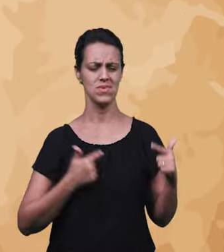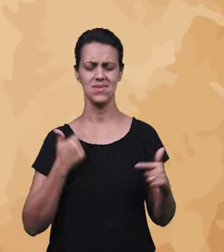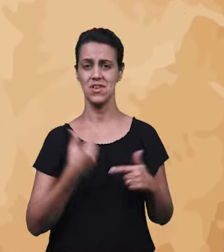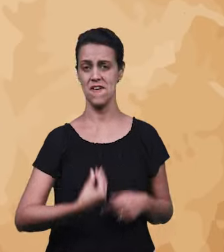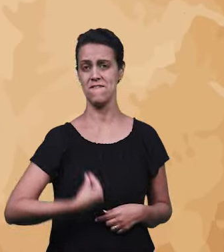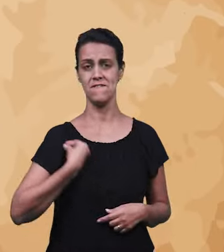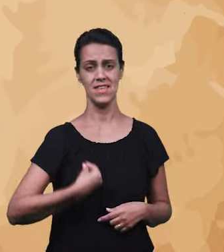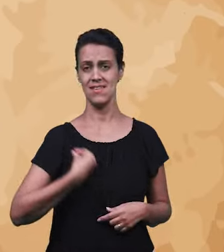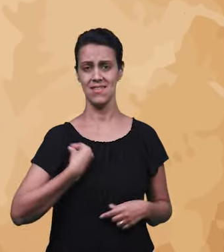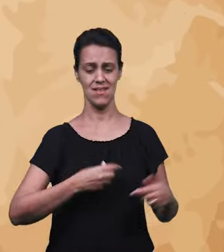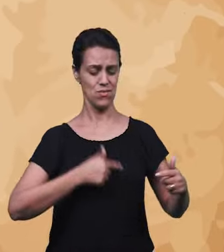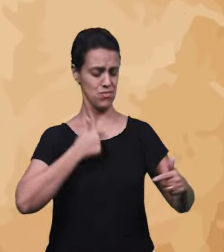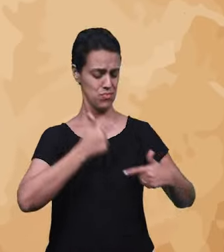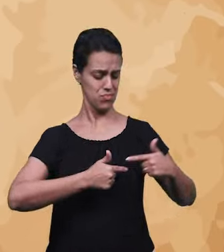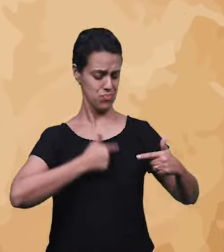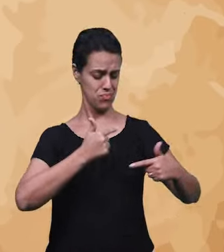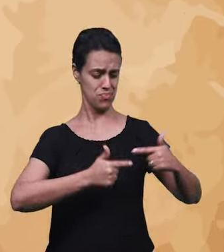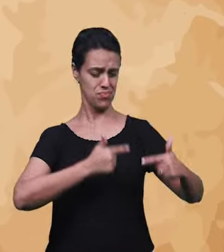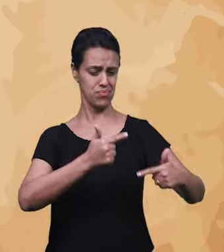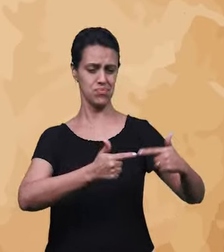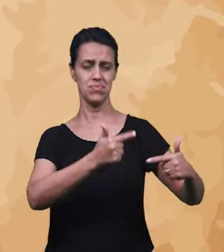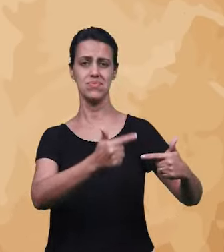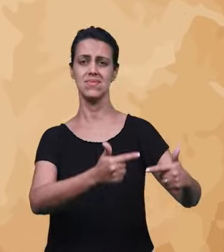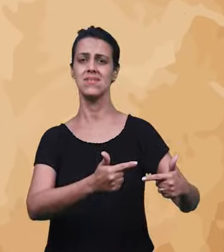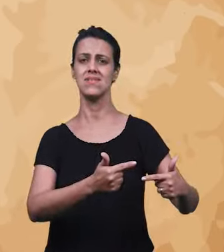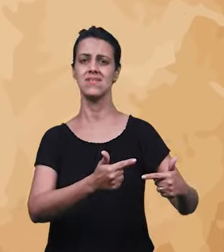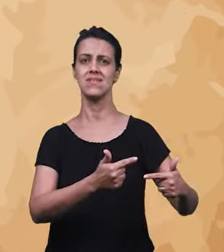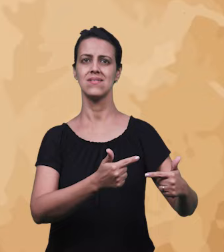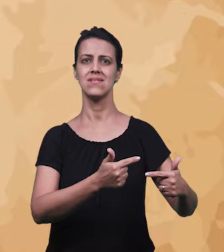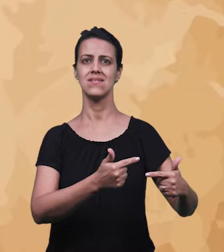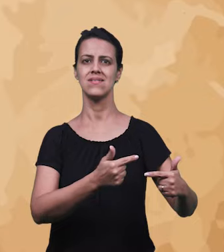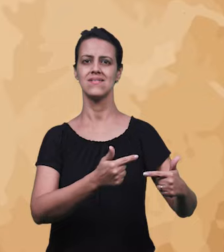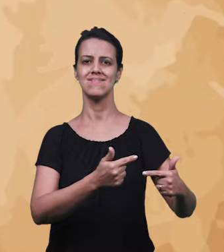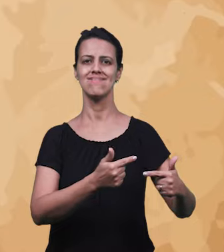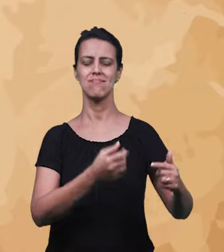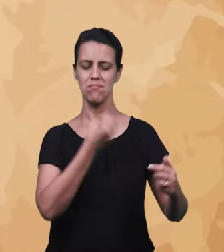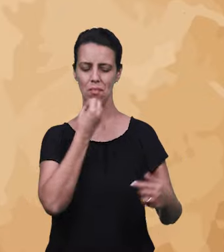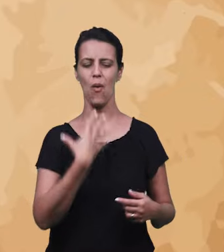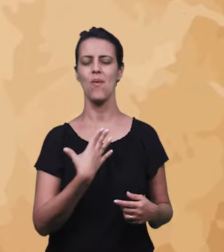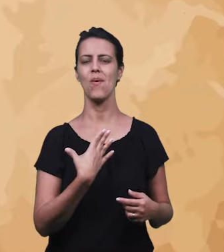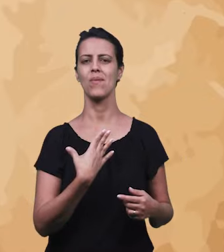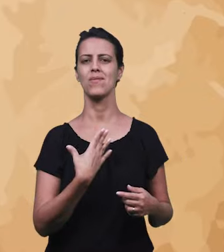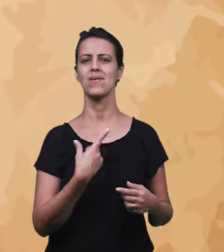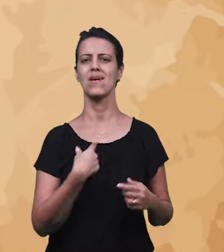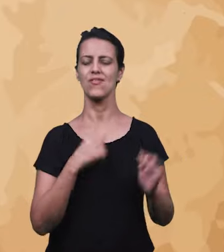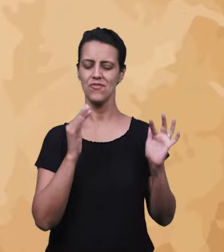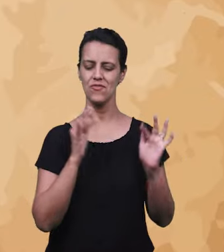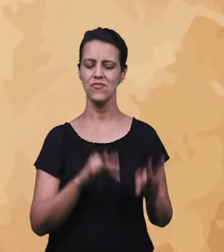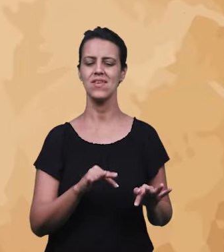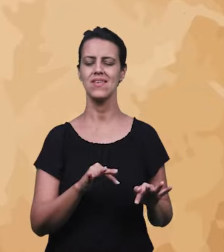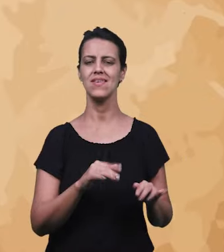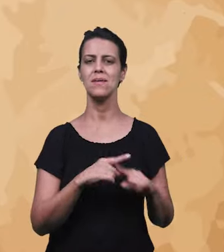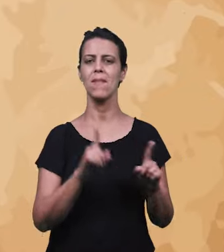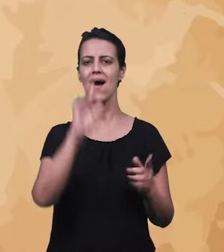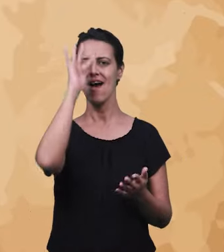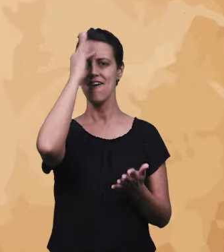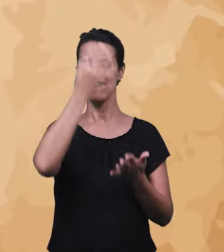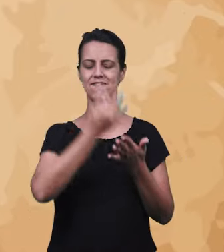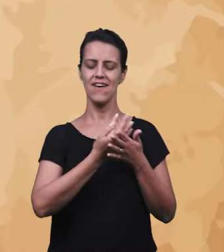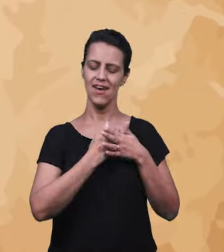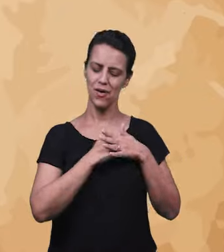ou seja, a vida desde que ele aceitou o Senhor Jesus. Eu acabei a carreira, guardei a